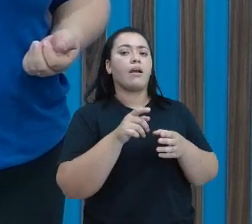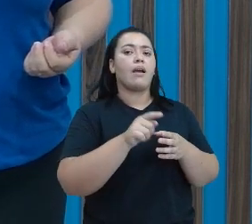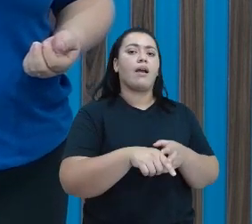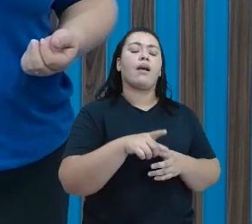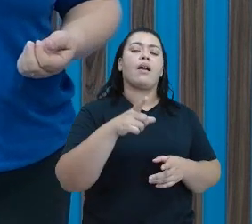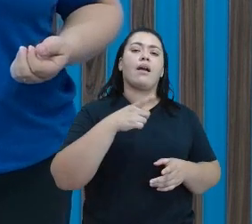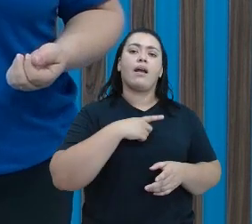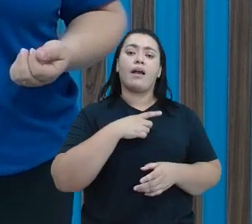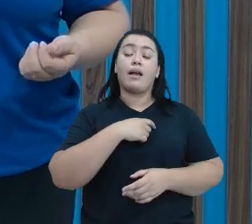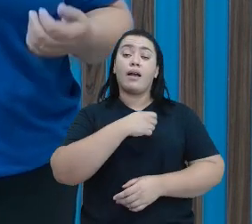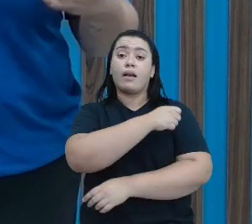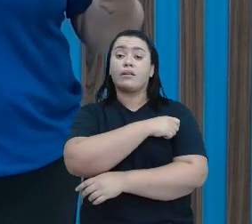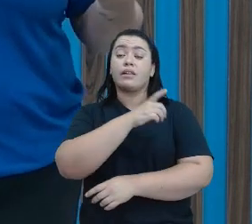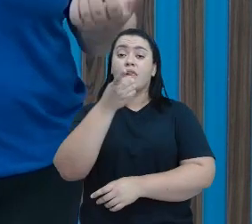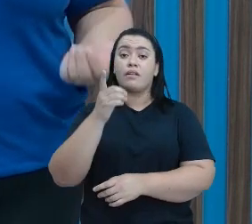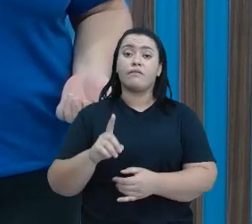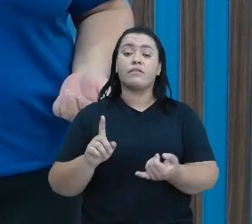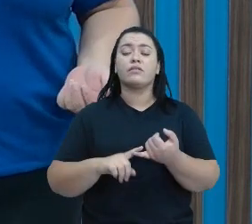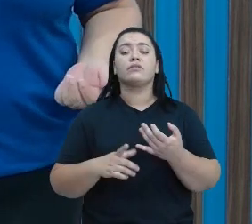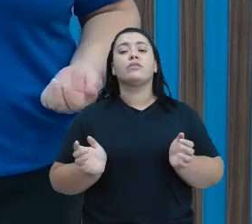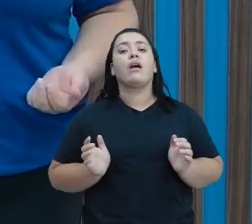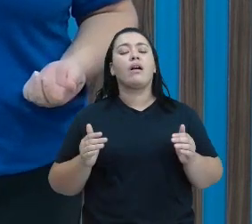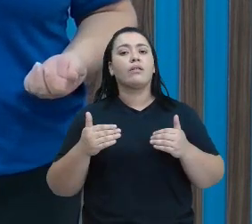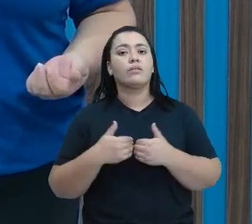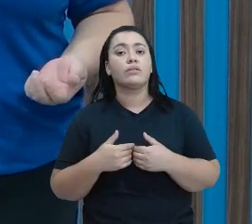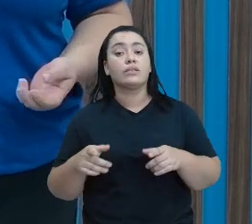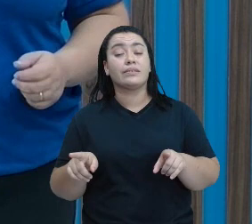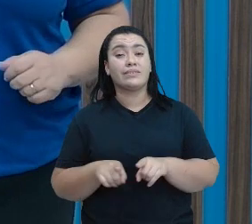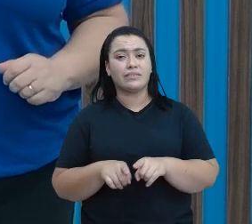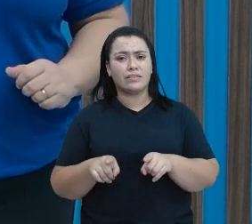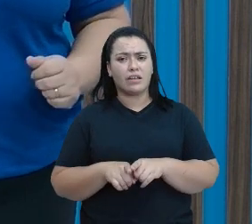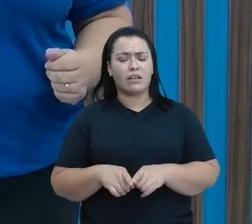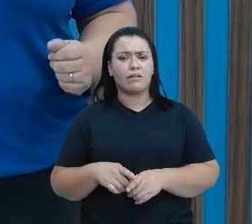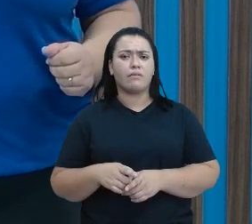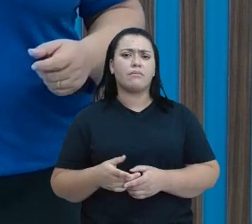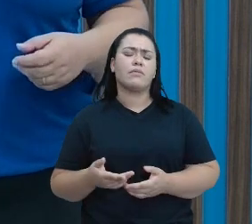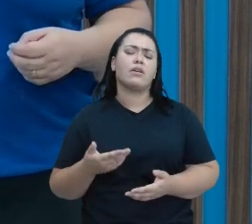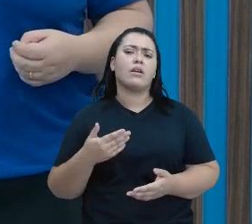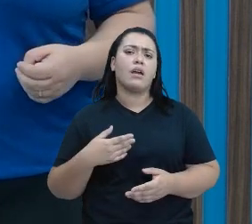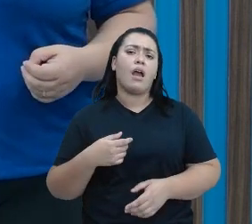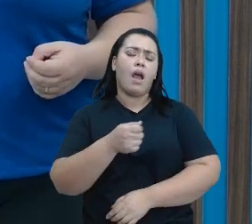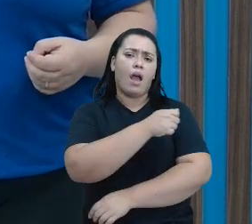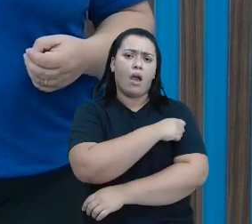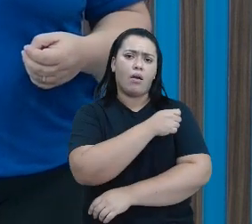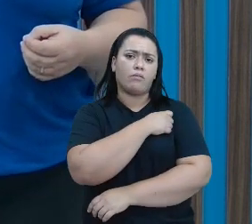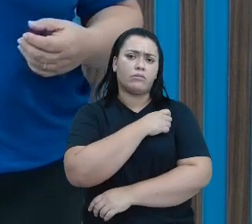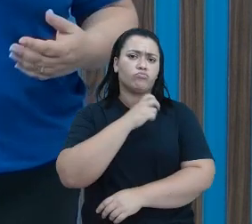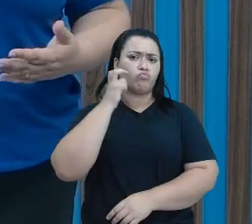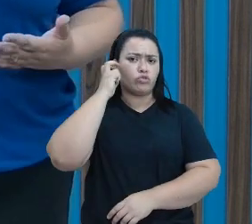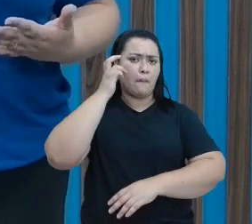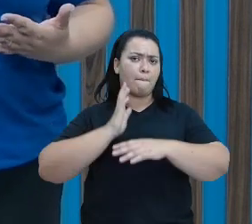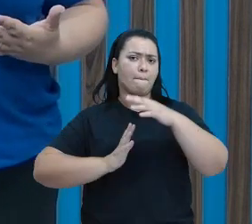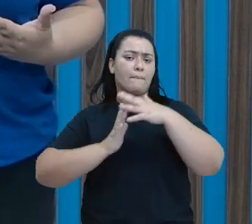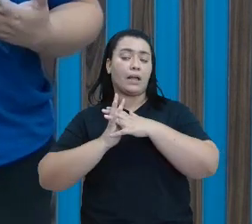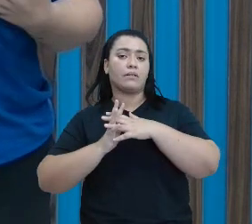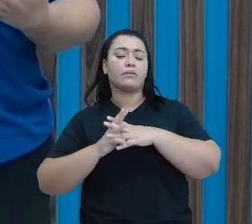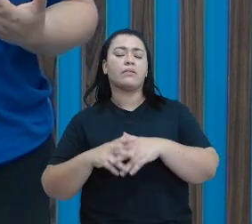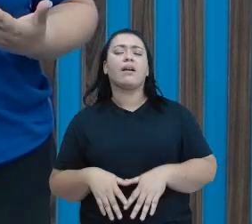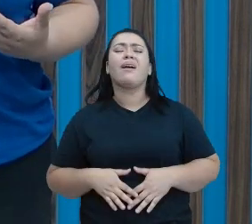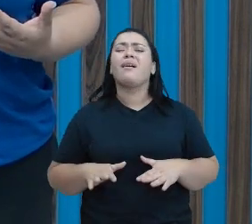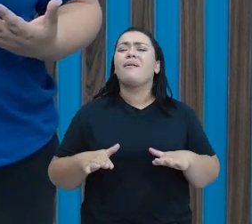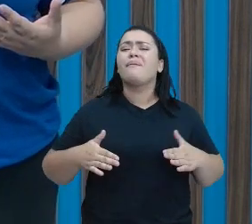com transtorno global de desenvolvimento e os estudantes com superdotação e altas habilidades. Mas como é